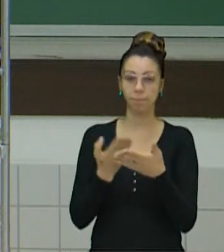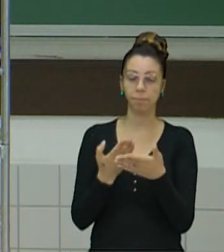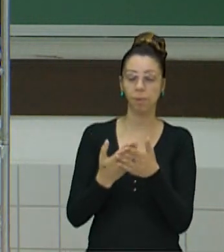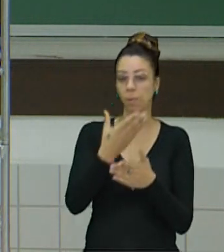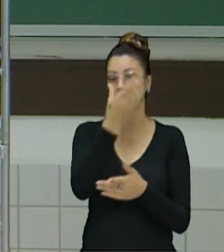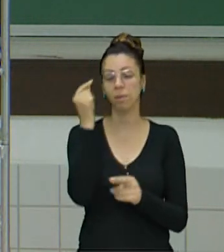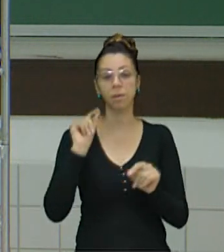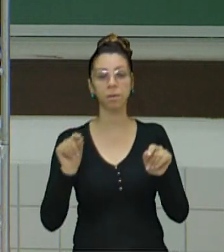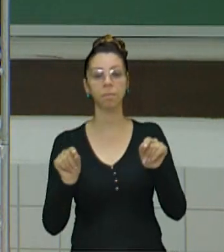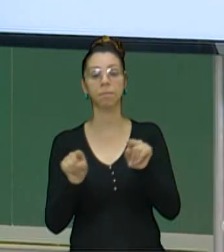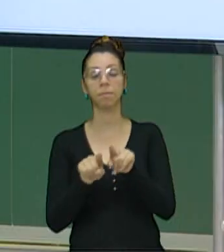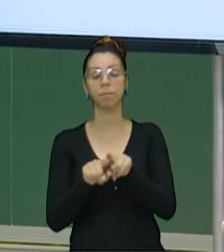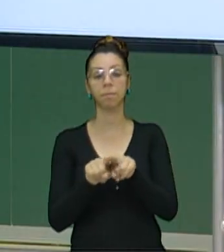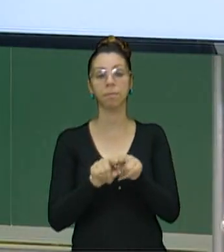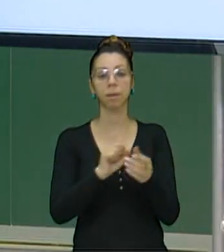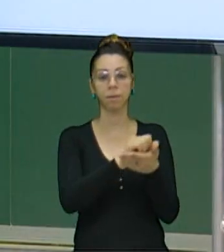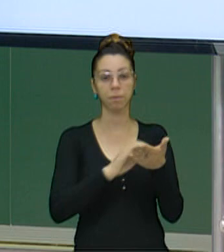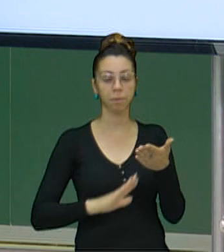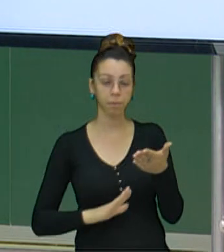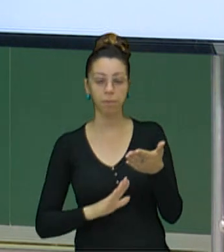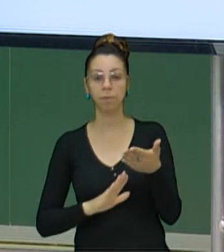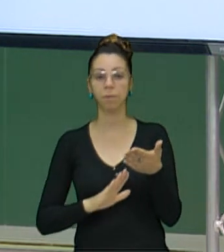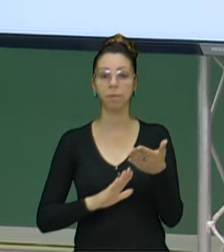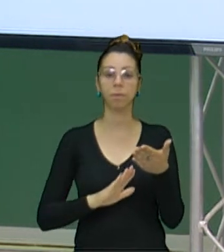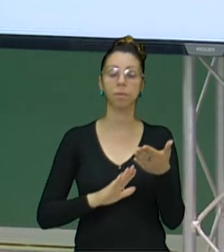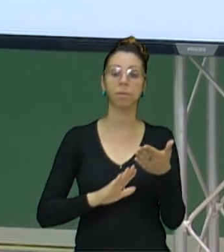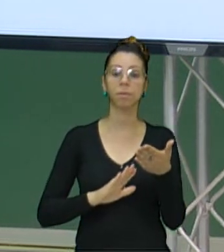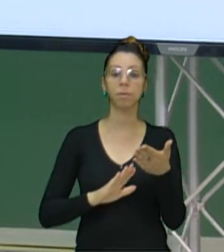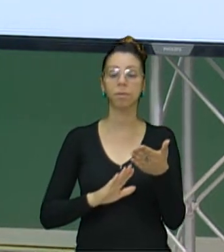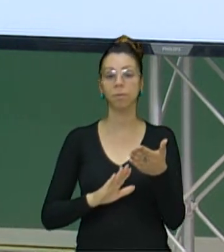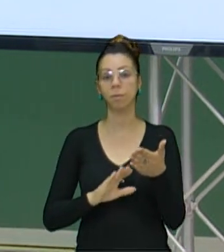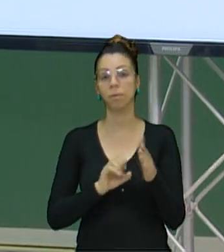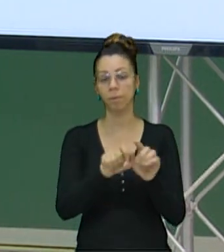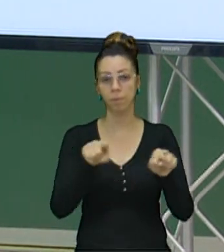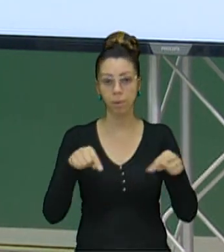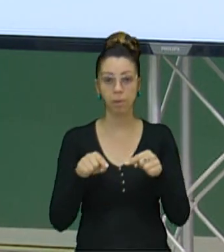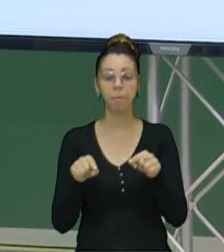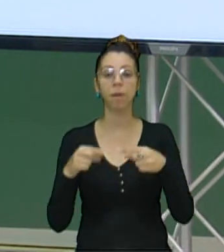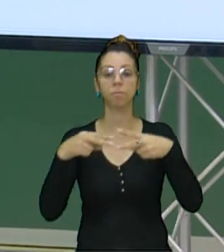fazer suas atividades aí nas nossas plataformas